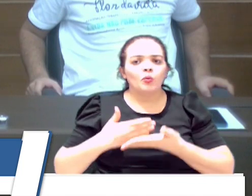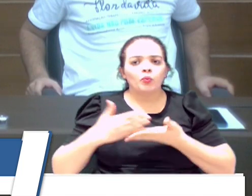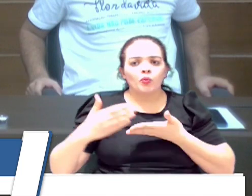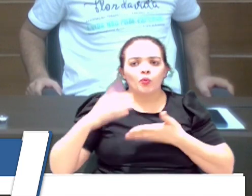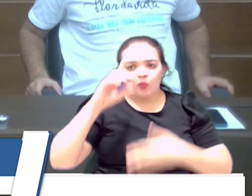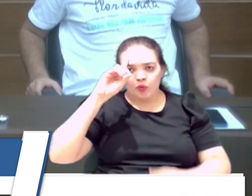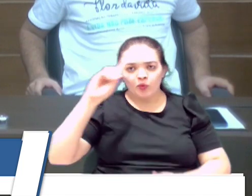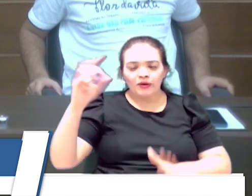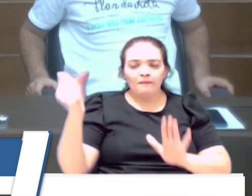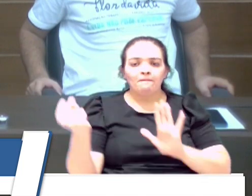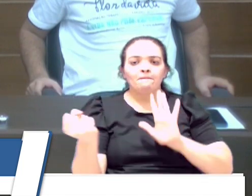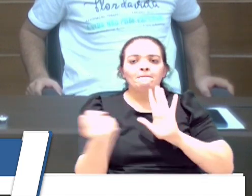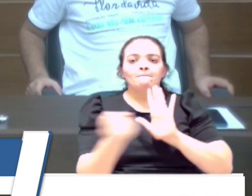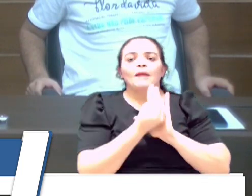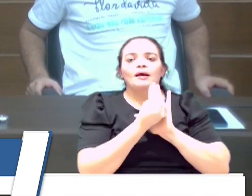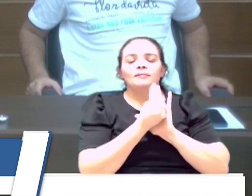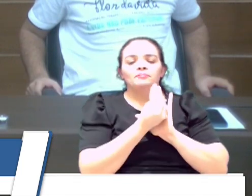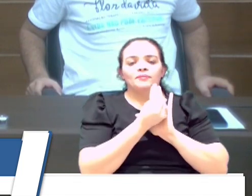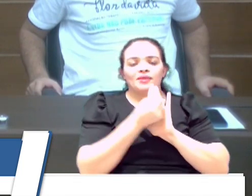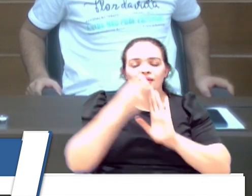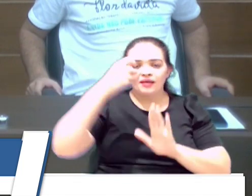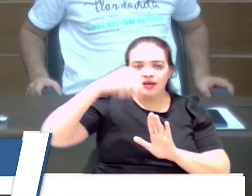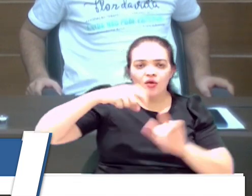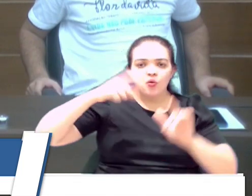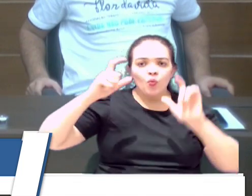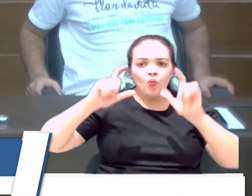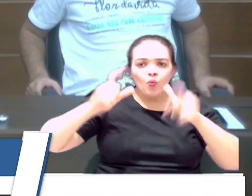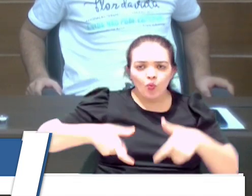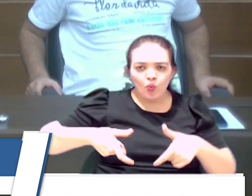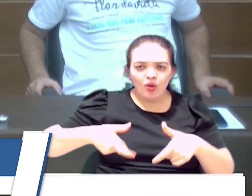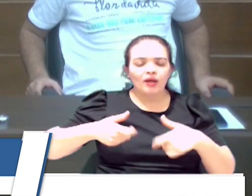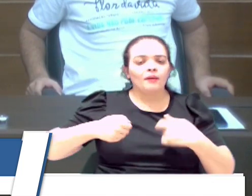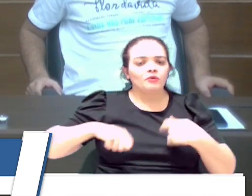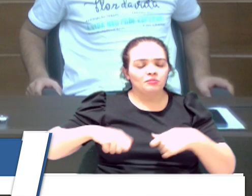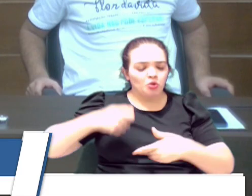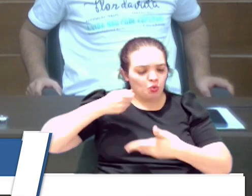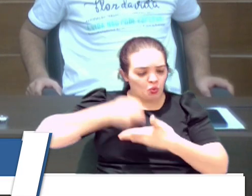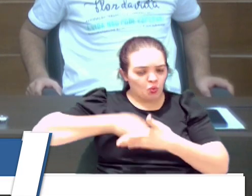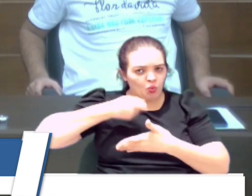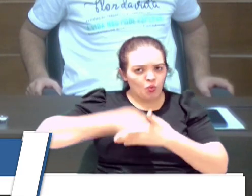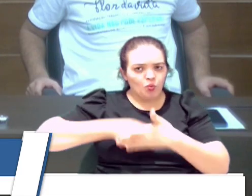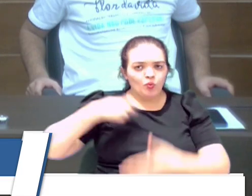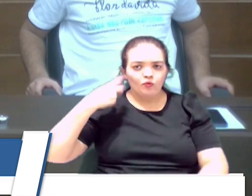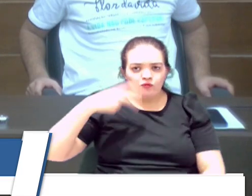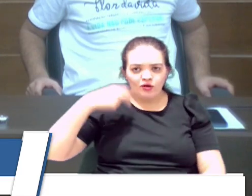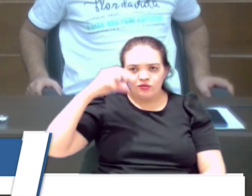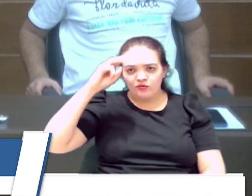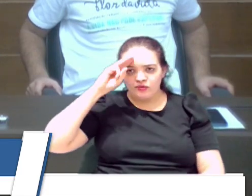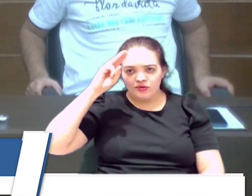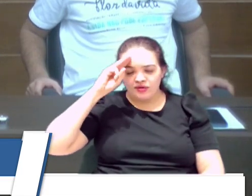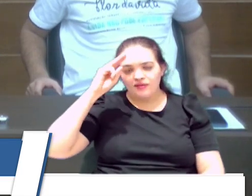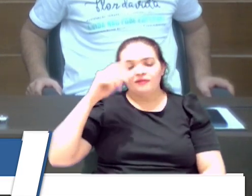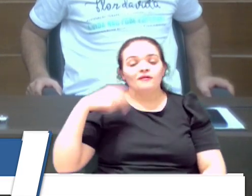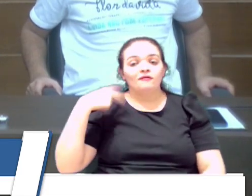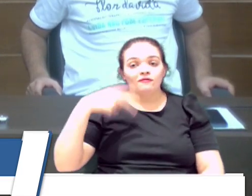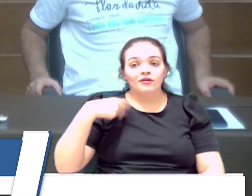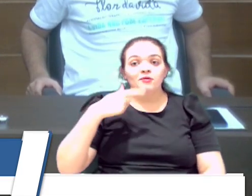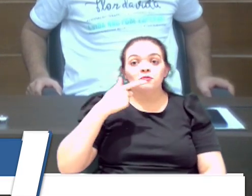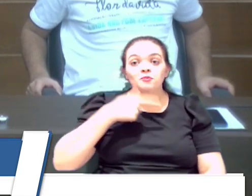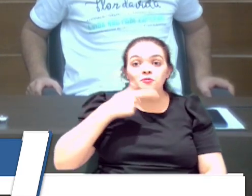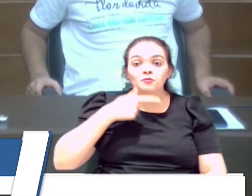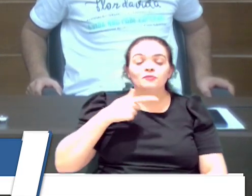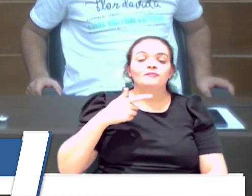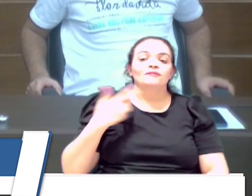um marco e que aqui é o lugar que vocês têm que cobrar do vereador Tide, do vereador Gilson Plizaro, do